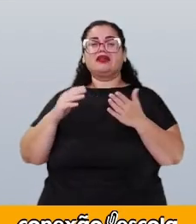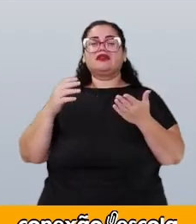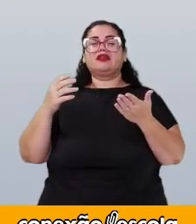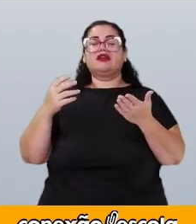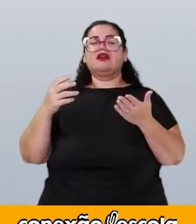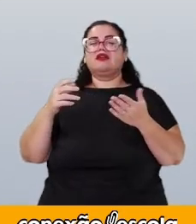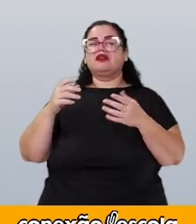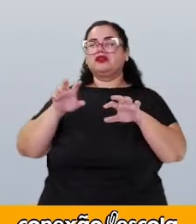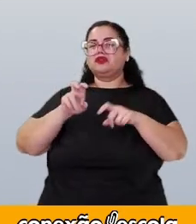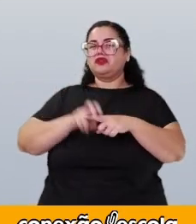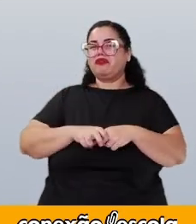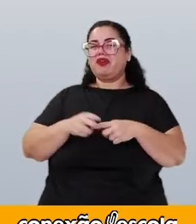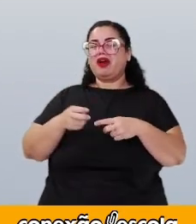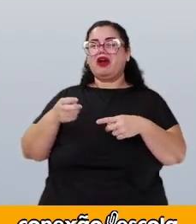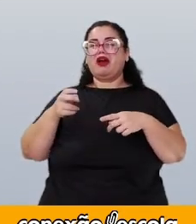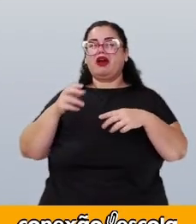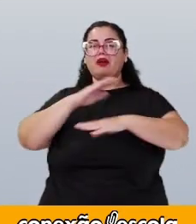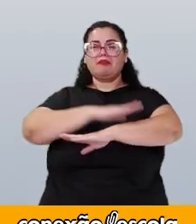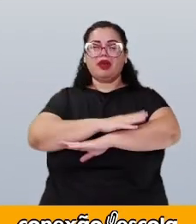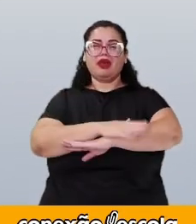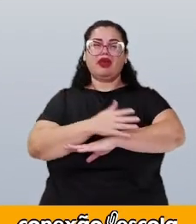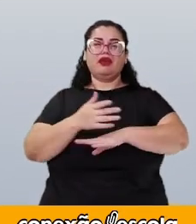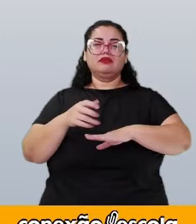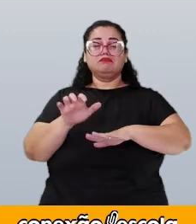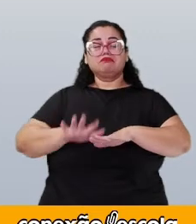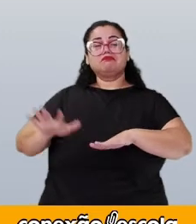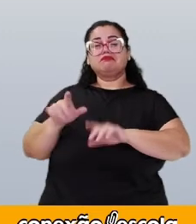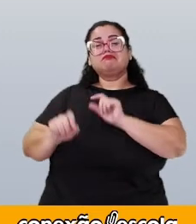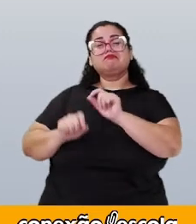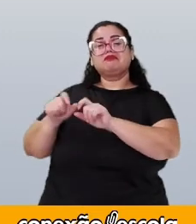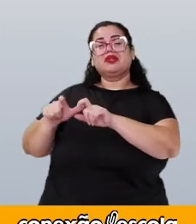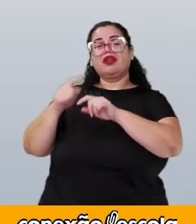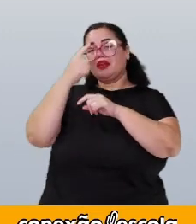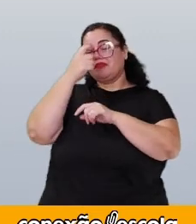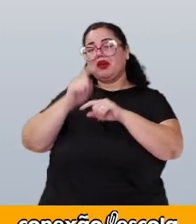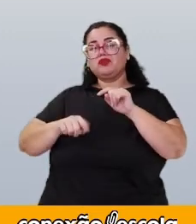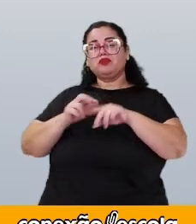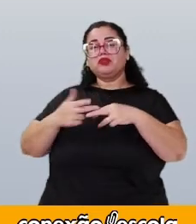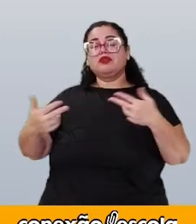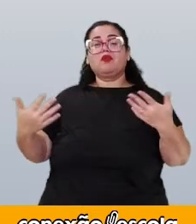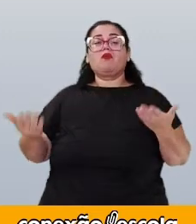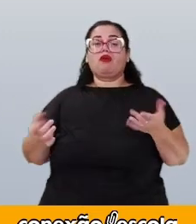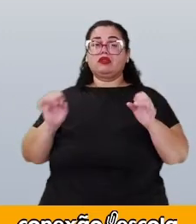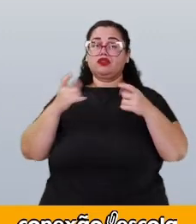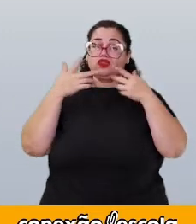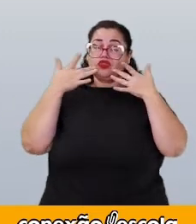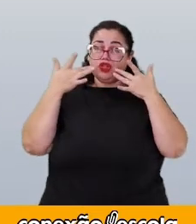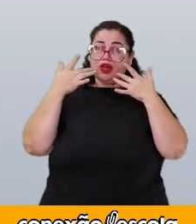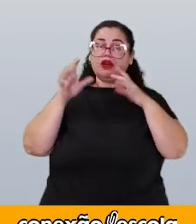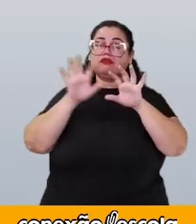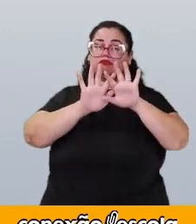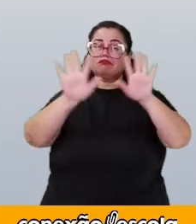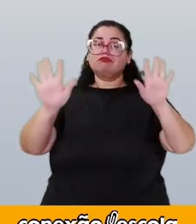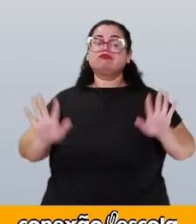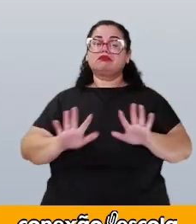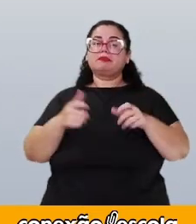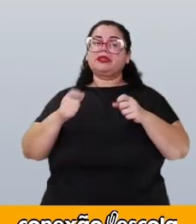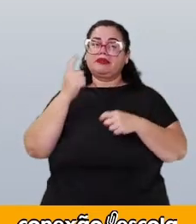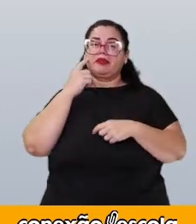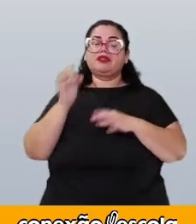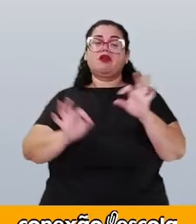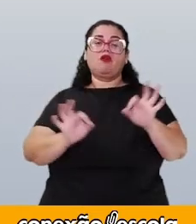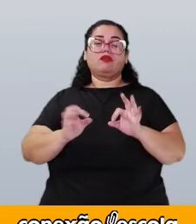Um sofá, uma mesa? Pense no seu espaço, onde será apresentado o teatro, também para pensar nesse cenário,